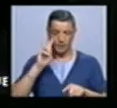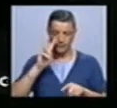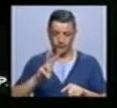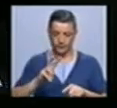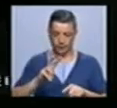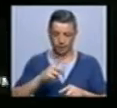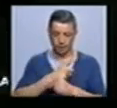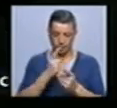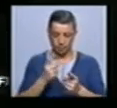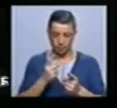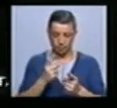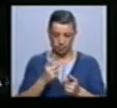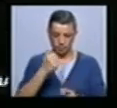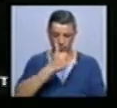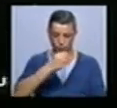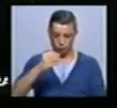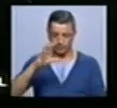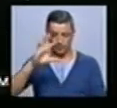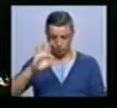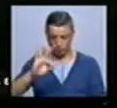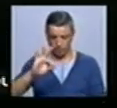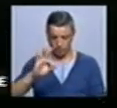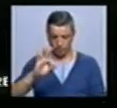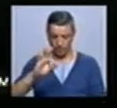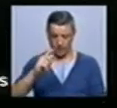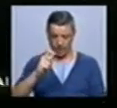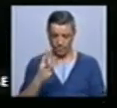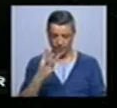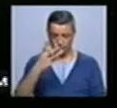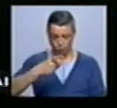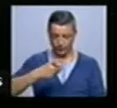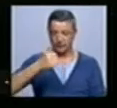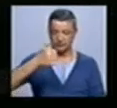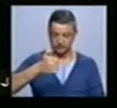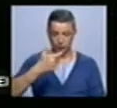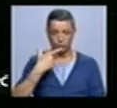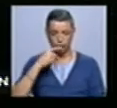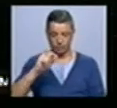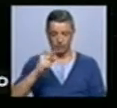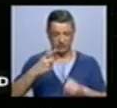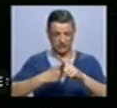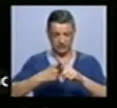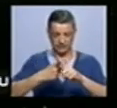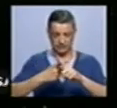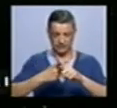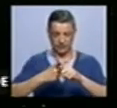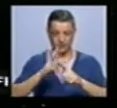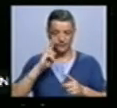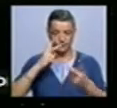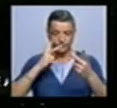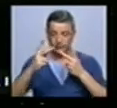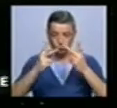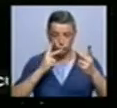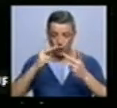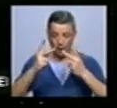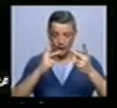chamado 2004 EW95. Pode parecer muito pouco apelativo, Cristiana, do ponto de vista visual. E é muito